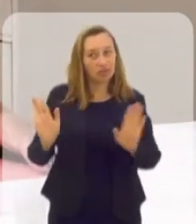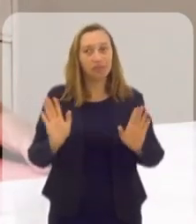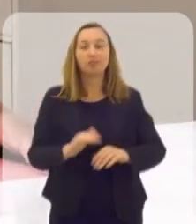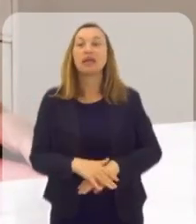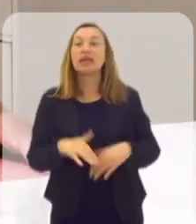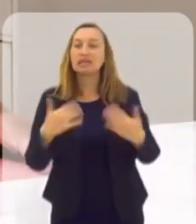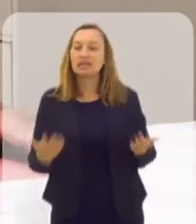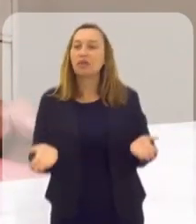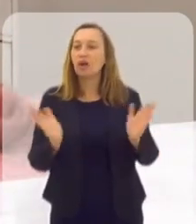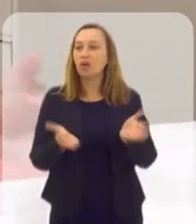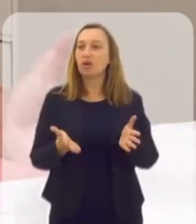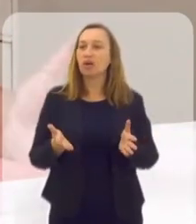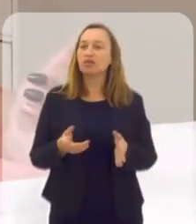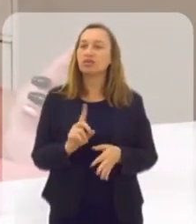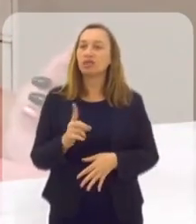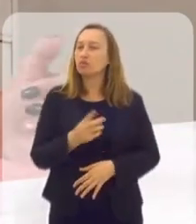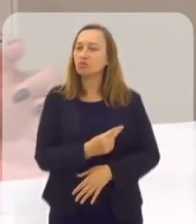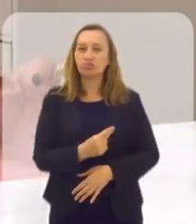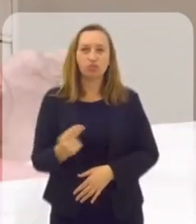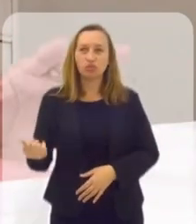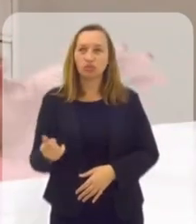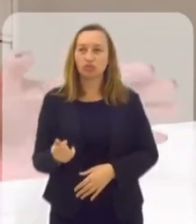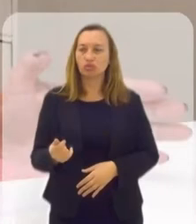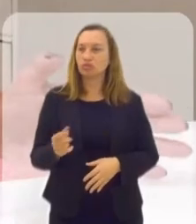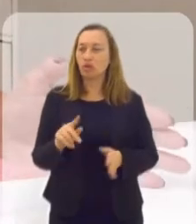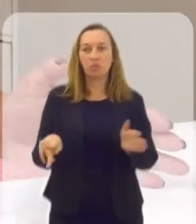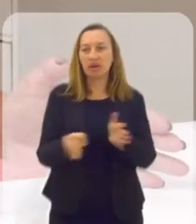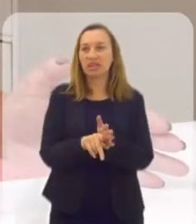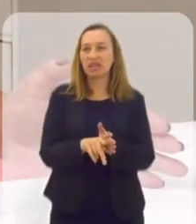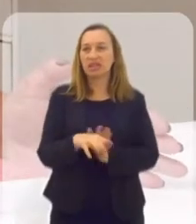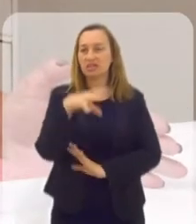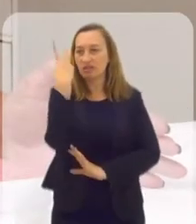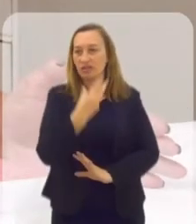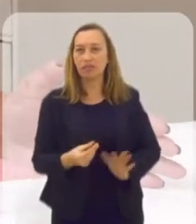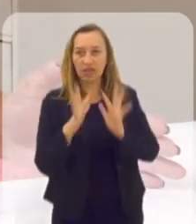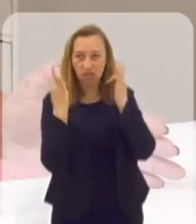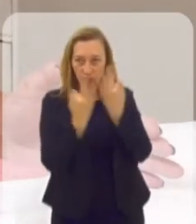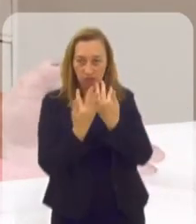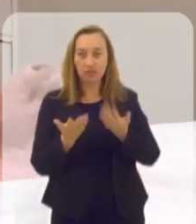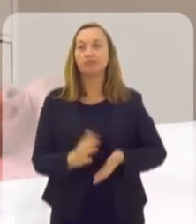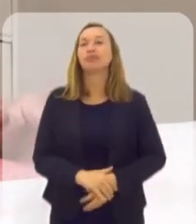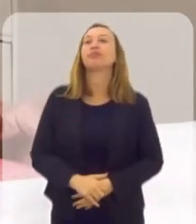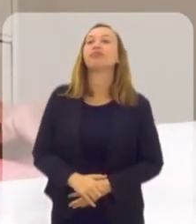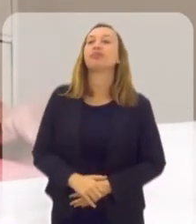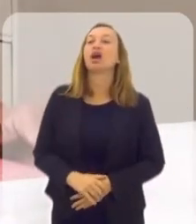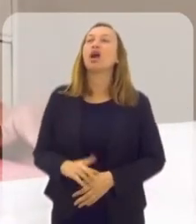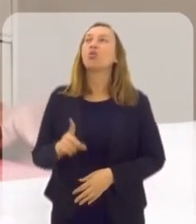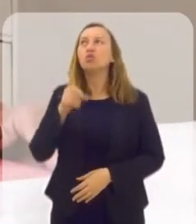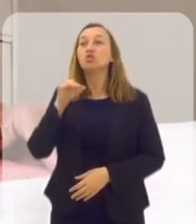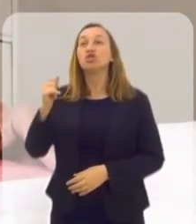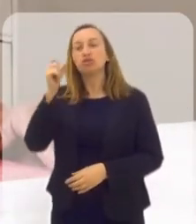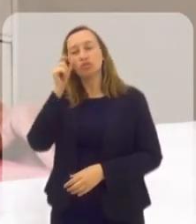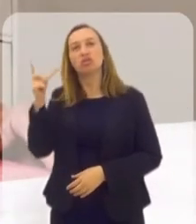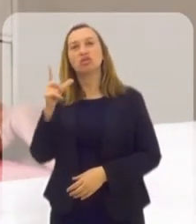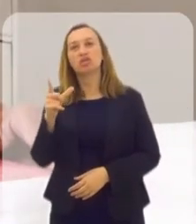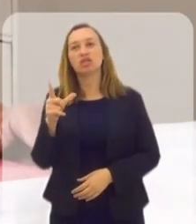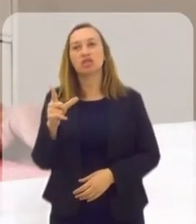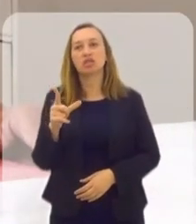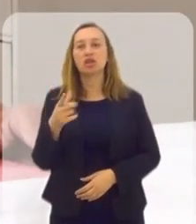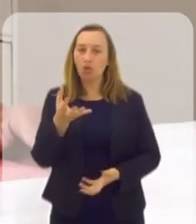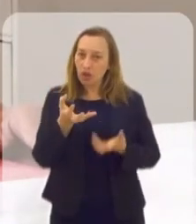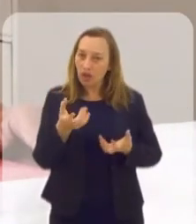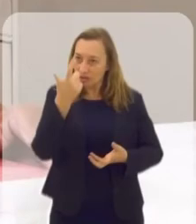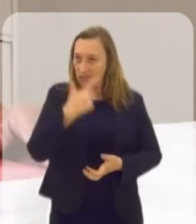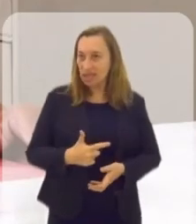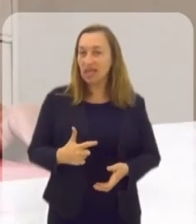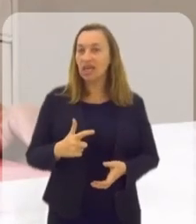chegar lá. Sim. Então agora eu saí, não sou mais de uma família espírita, certo? Certo. E aí um belo dia eu acordei e